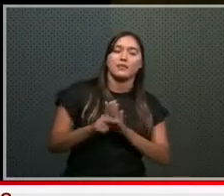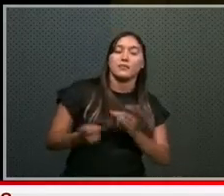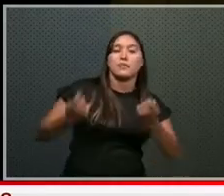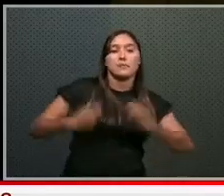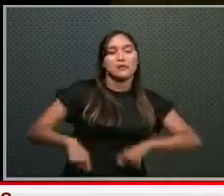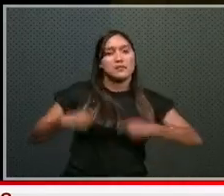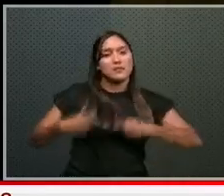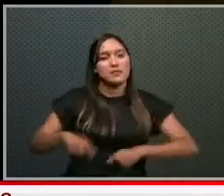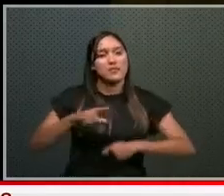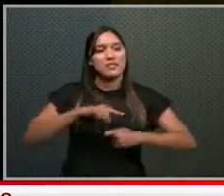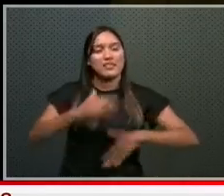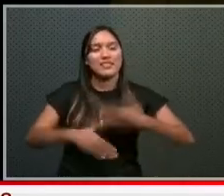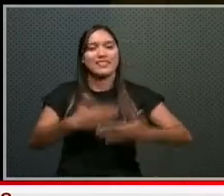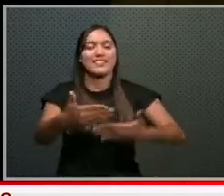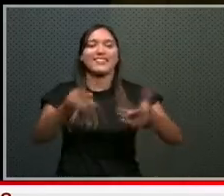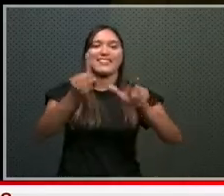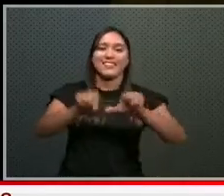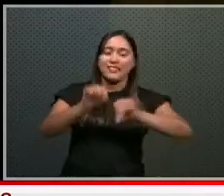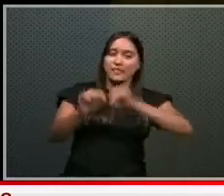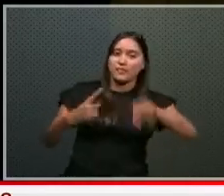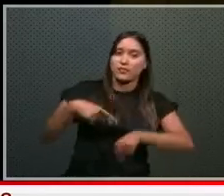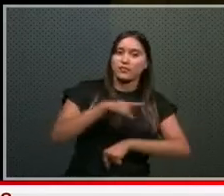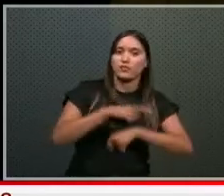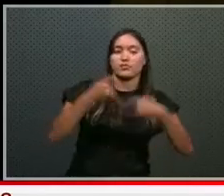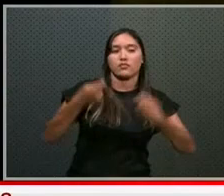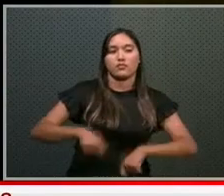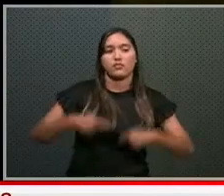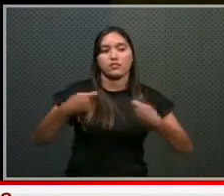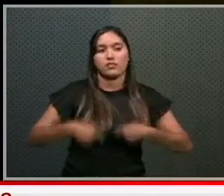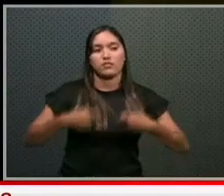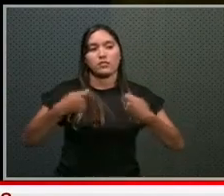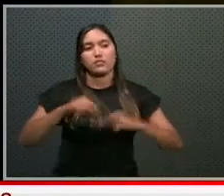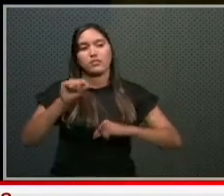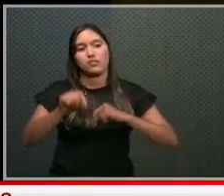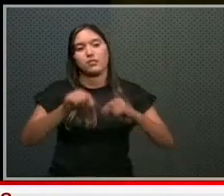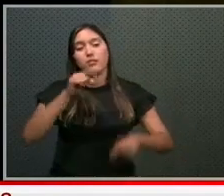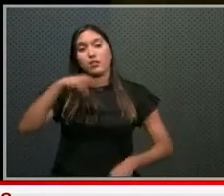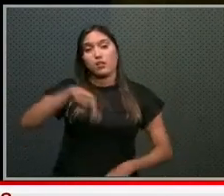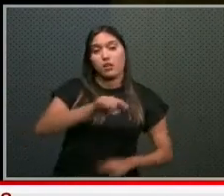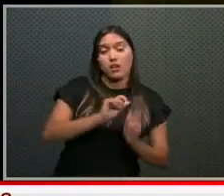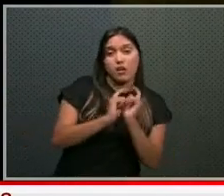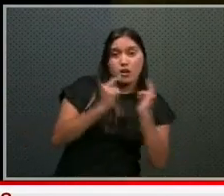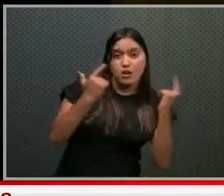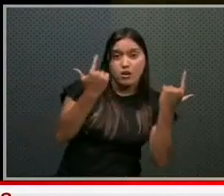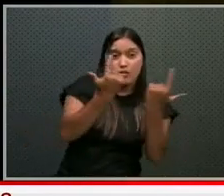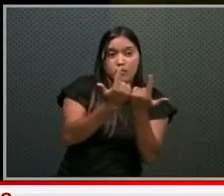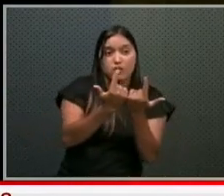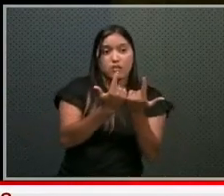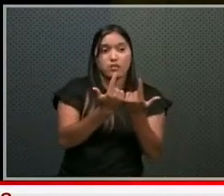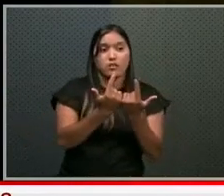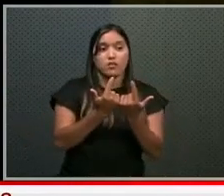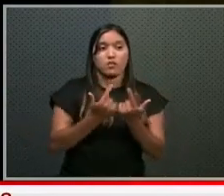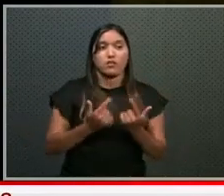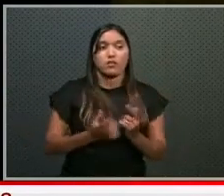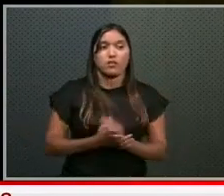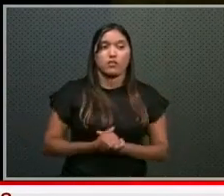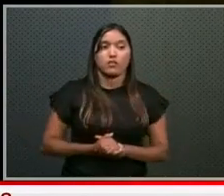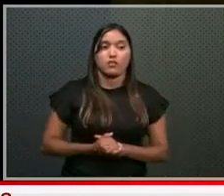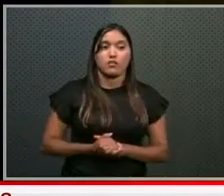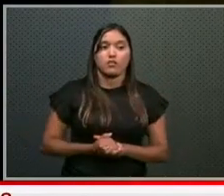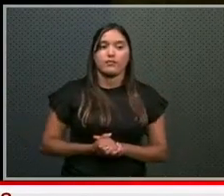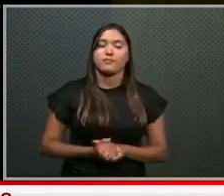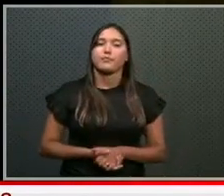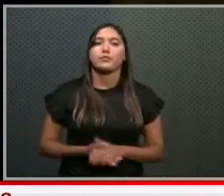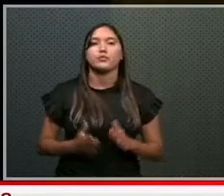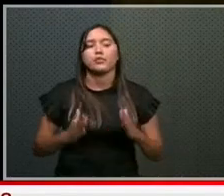ter é isso que nós precisamos Deputado que esta casa Legislativa que faz ler